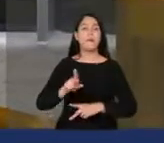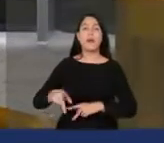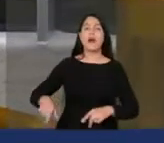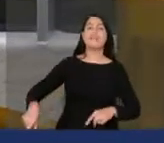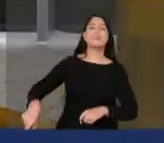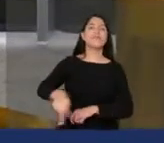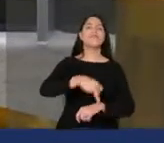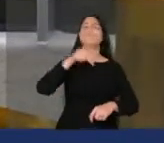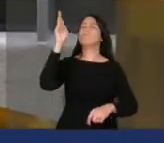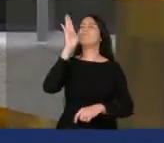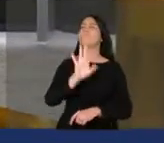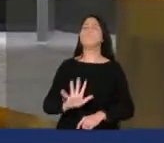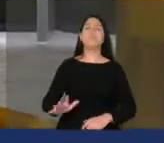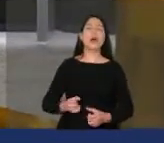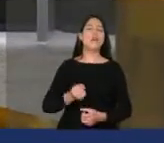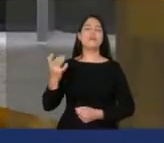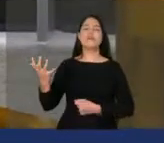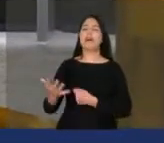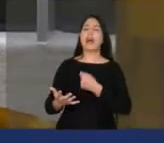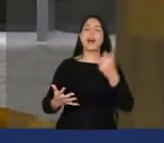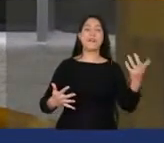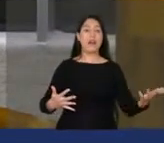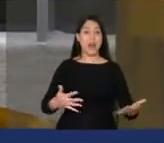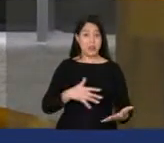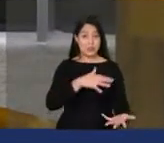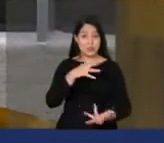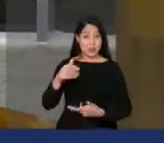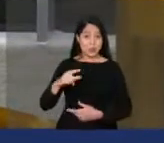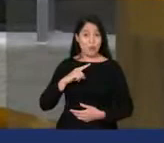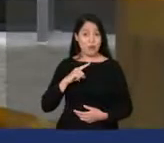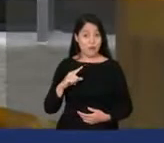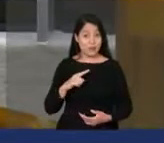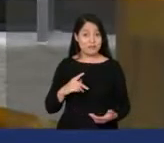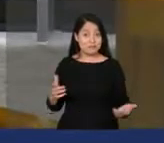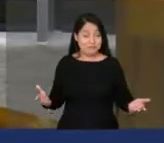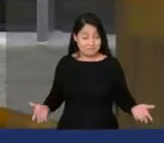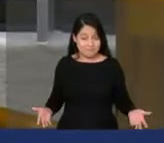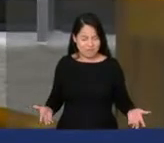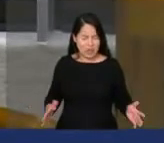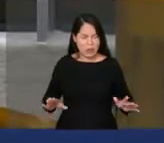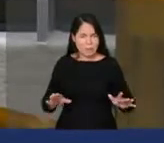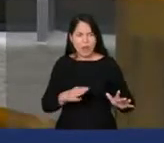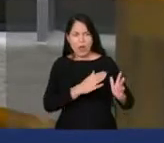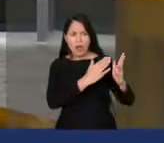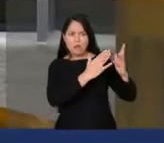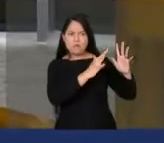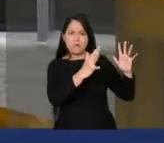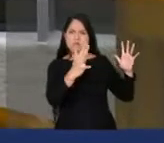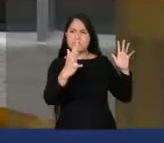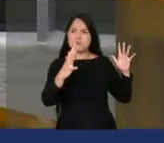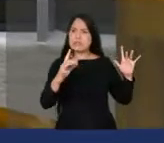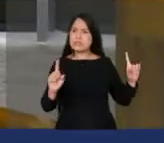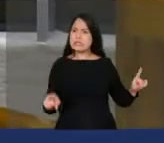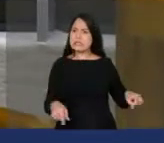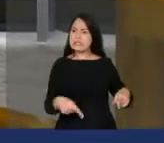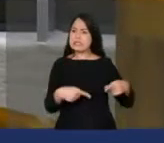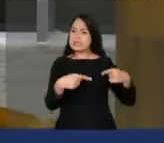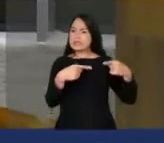Sabemos que mesmo nos desafios da floresta, nas dificuldades estruturais em Porto